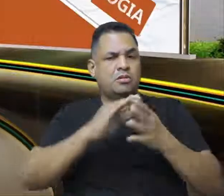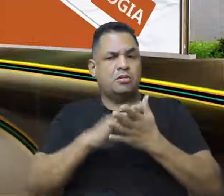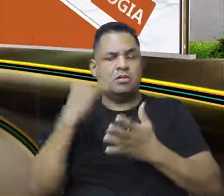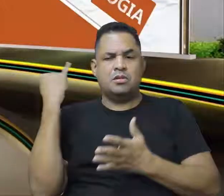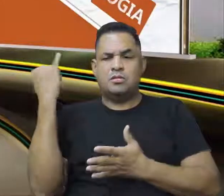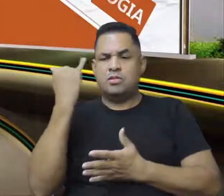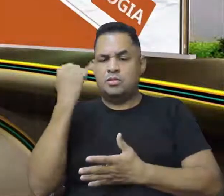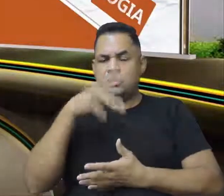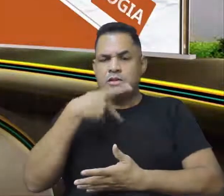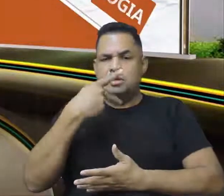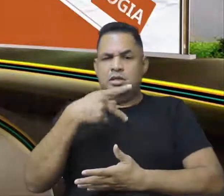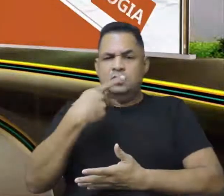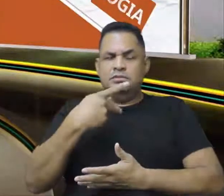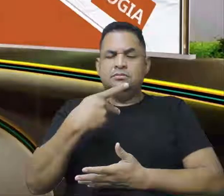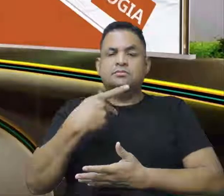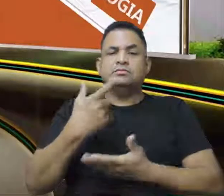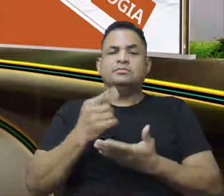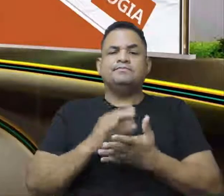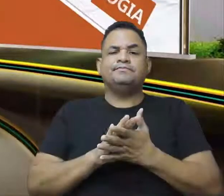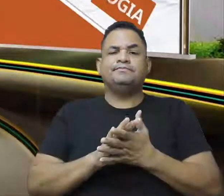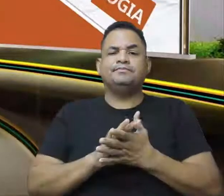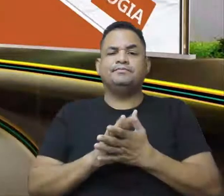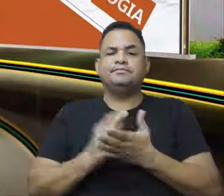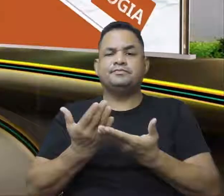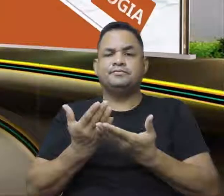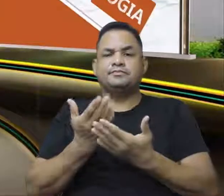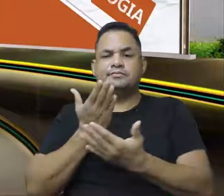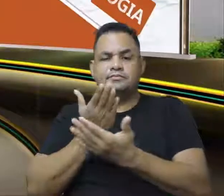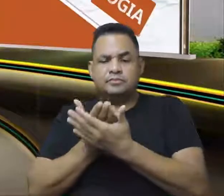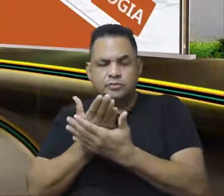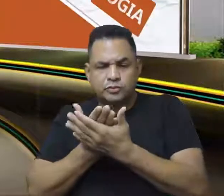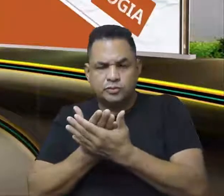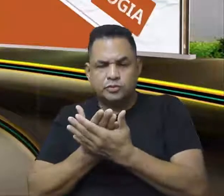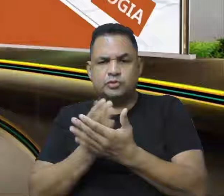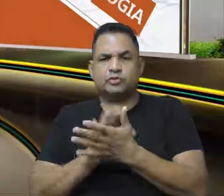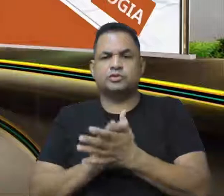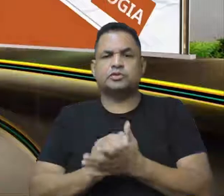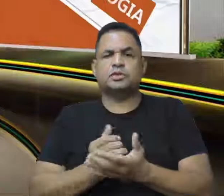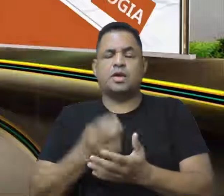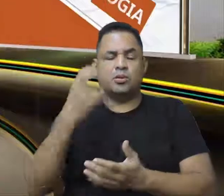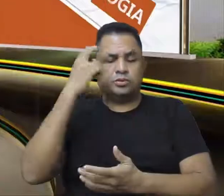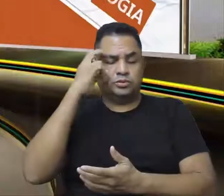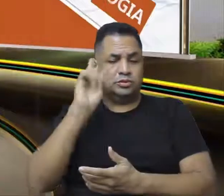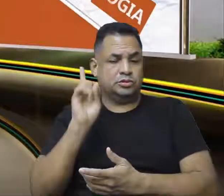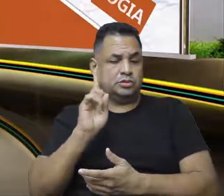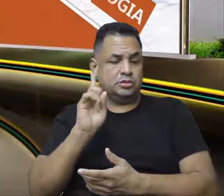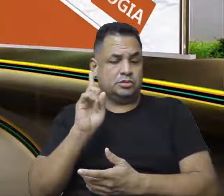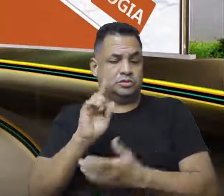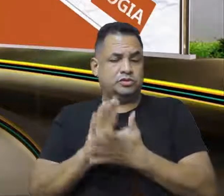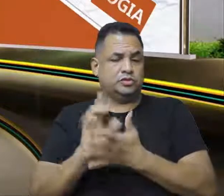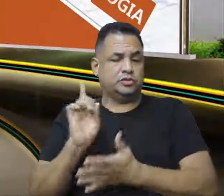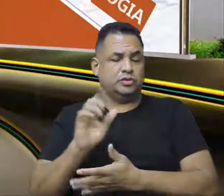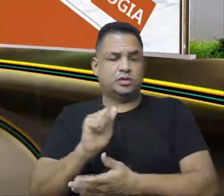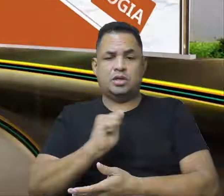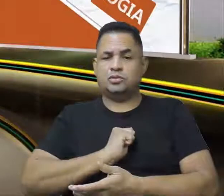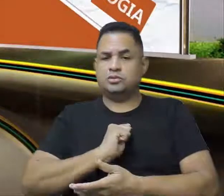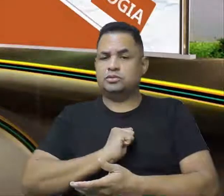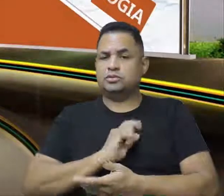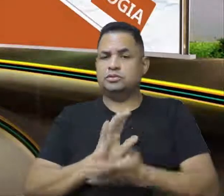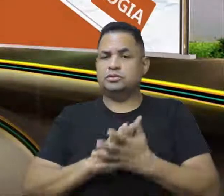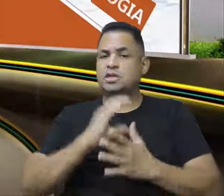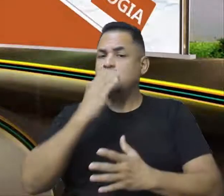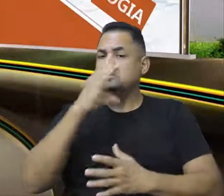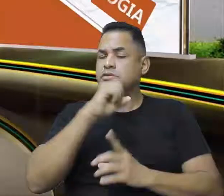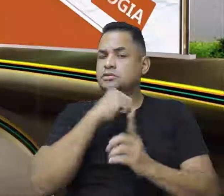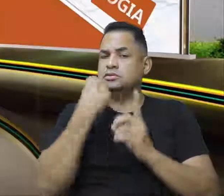importante dizer que o estudo da cultura, ele não é só da antropologia, ele é das ciências sociais como um todo. Mas